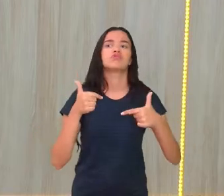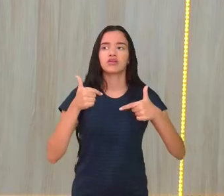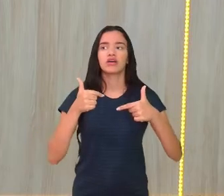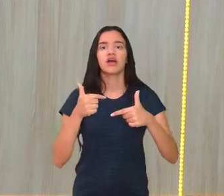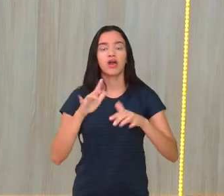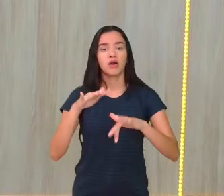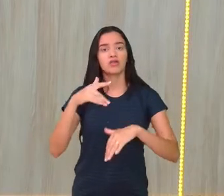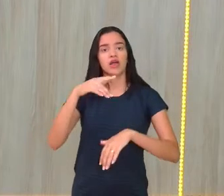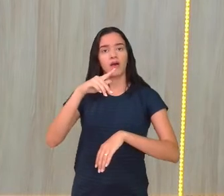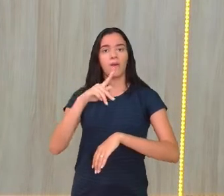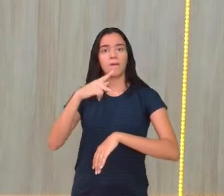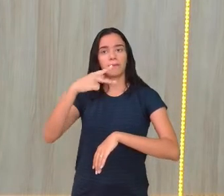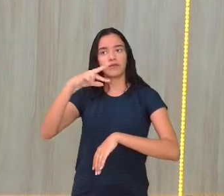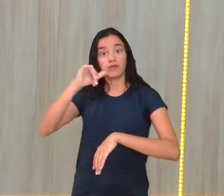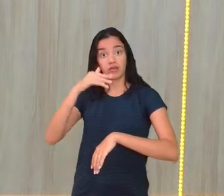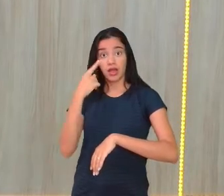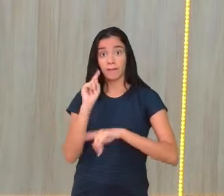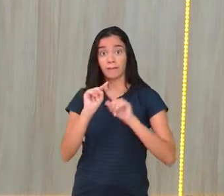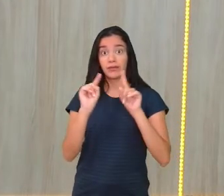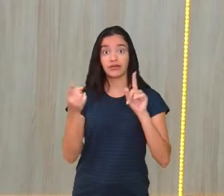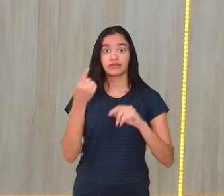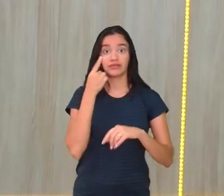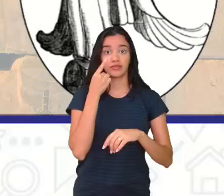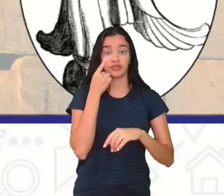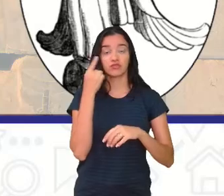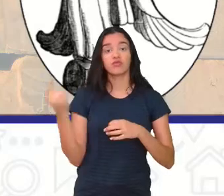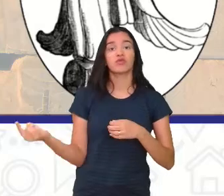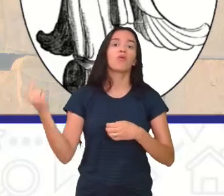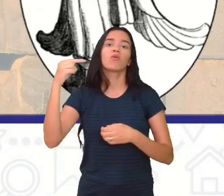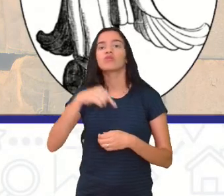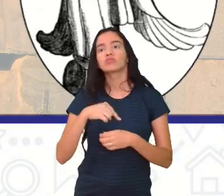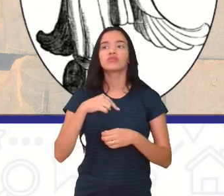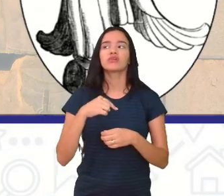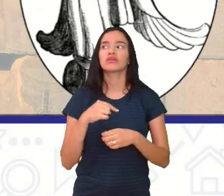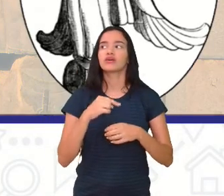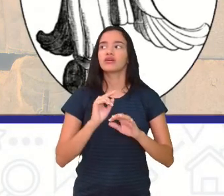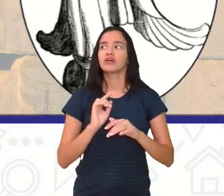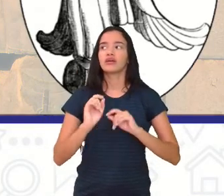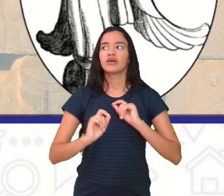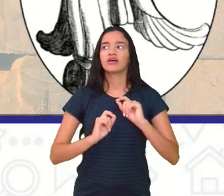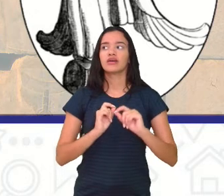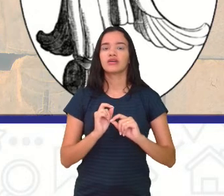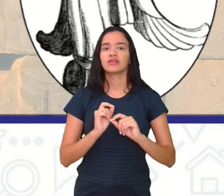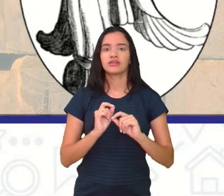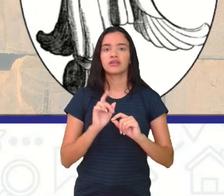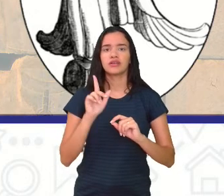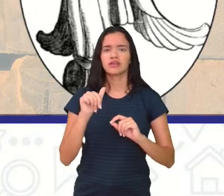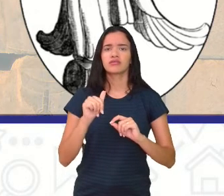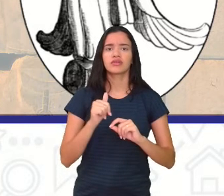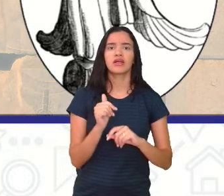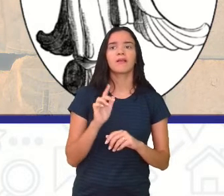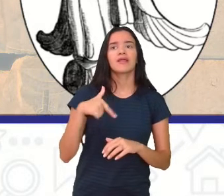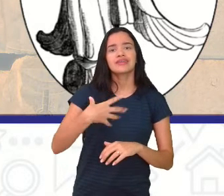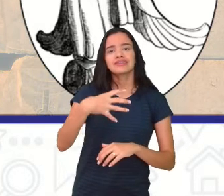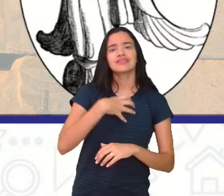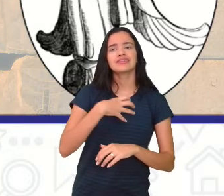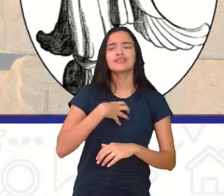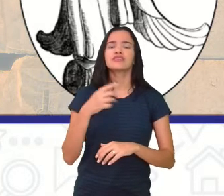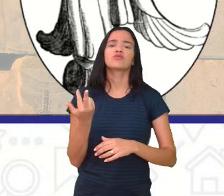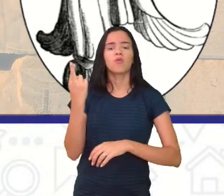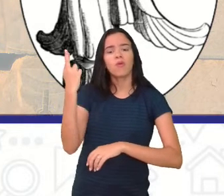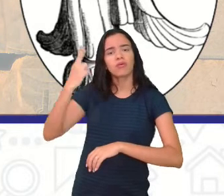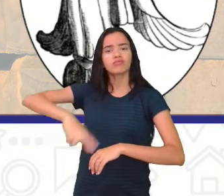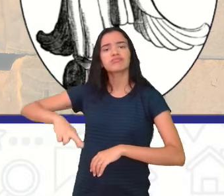de Baal. Mas vejam, voltando a essa questão, nesse sentido, era uma